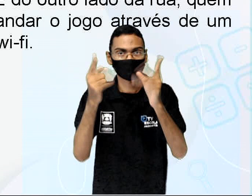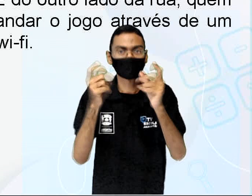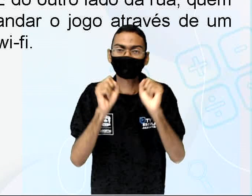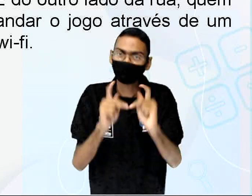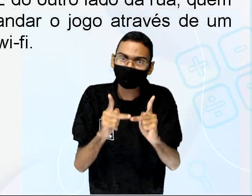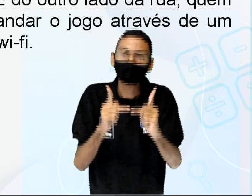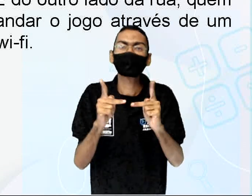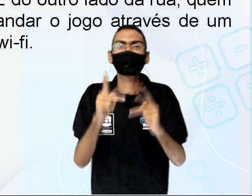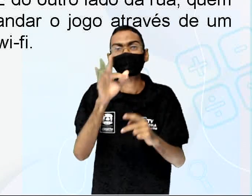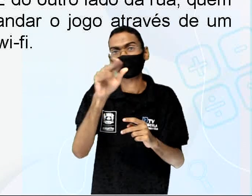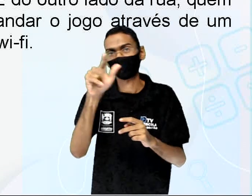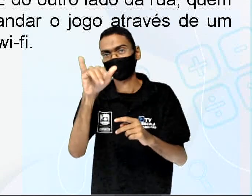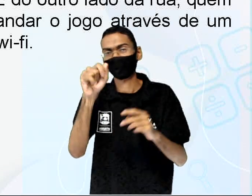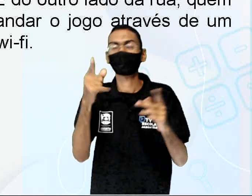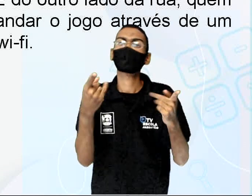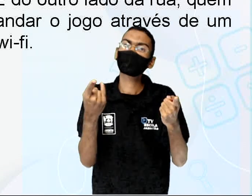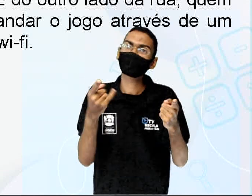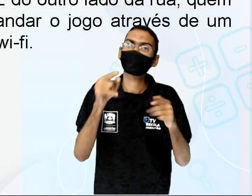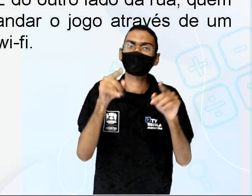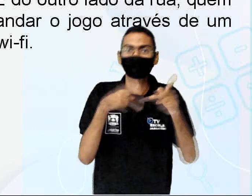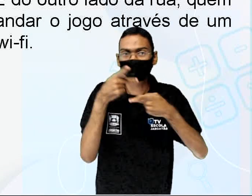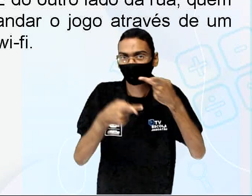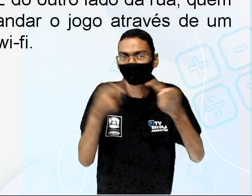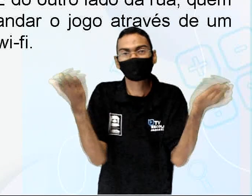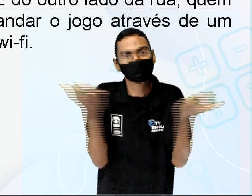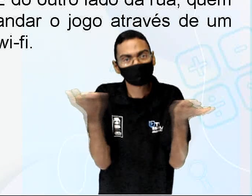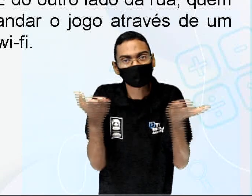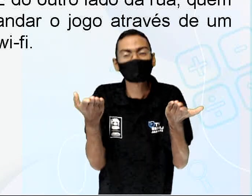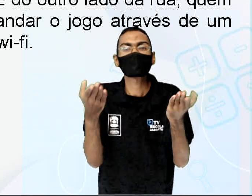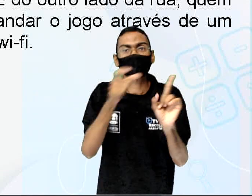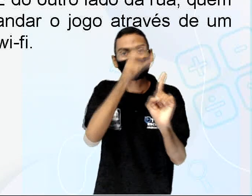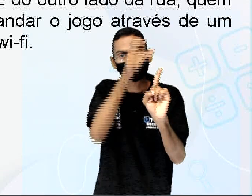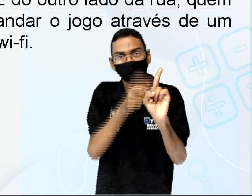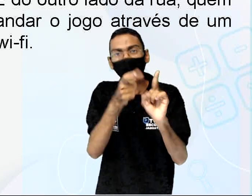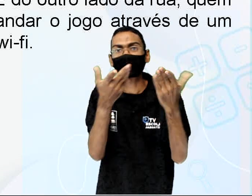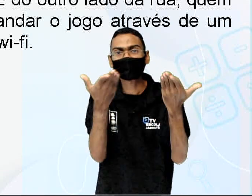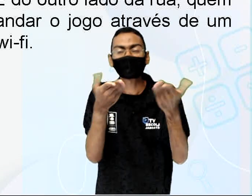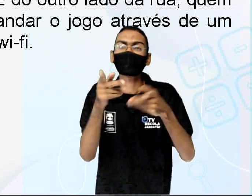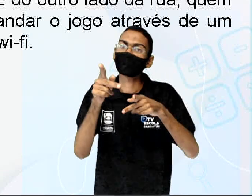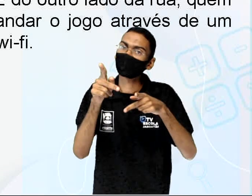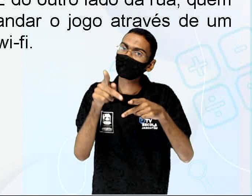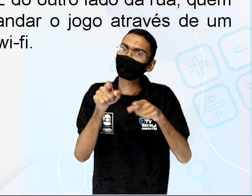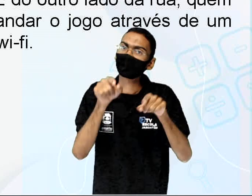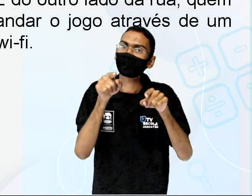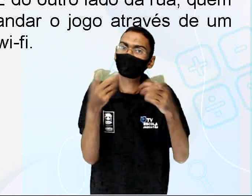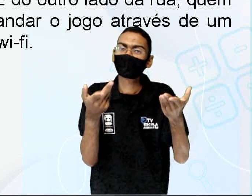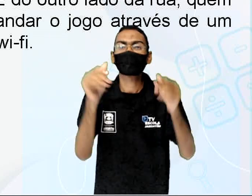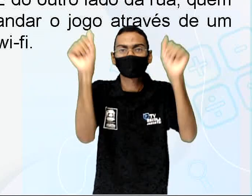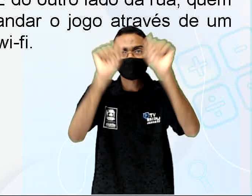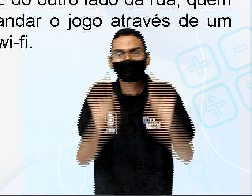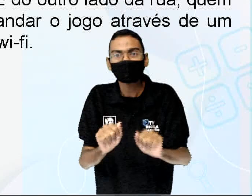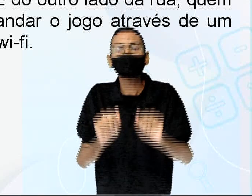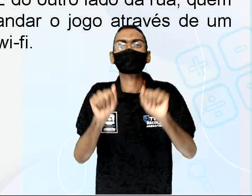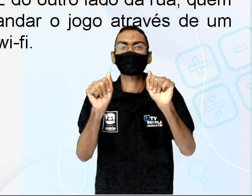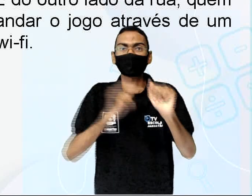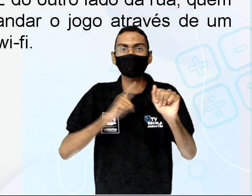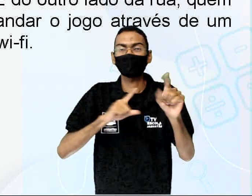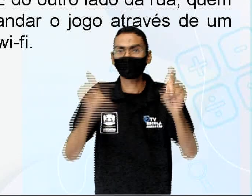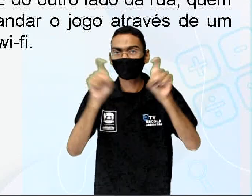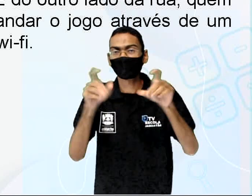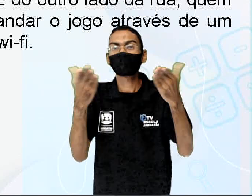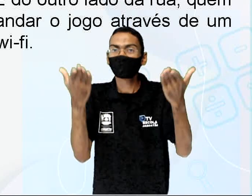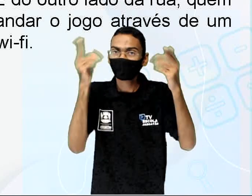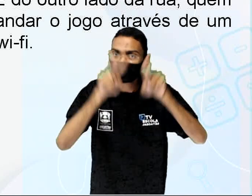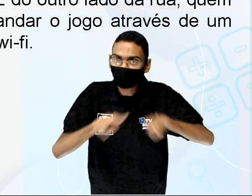Barreto. Francisco Barreto, ele é criador de um coletivo chamado LATE, Laboratório de Arte e Tecnologia. Essa aí, como vocês podem